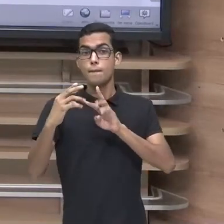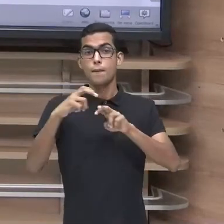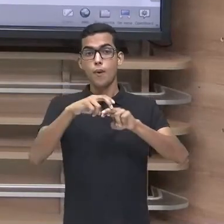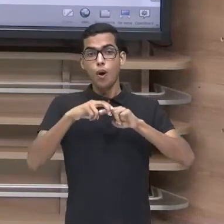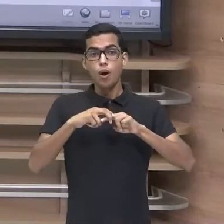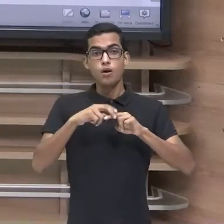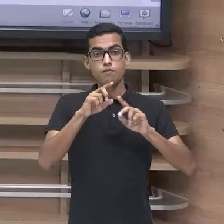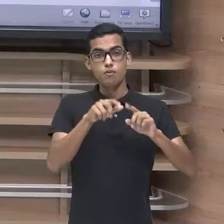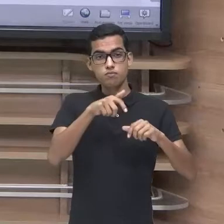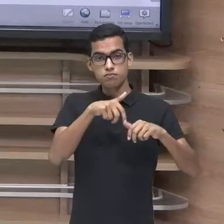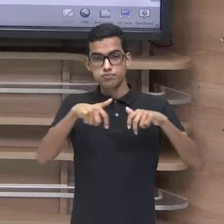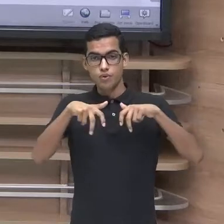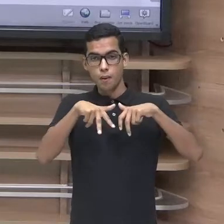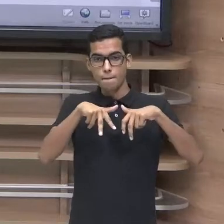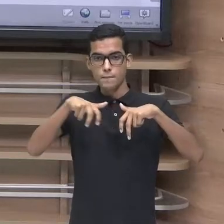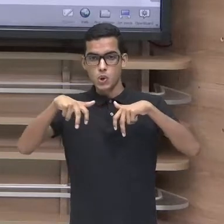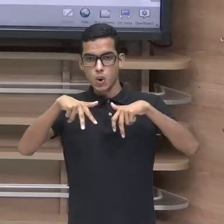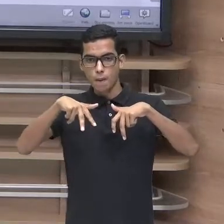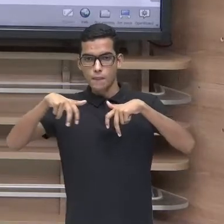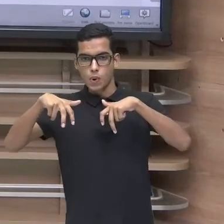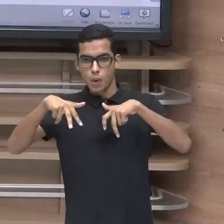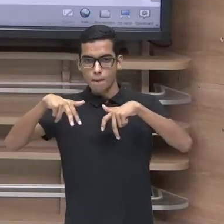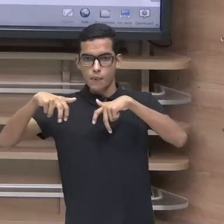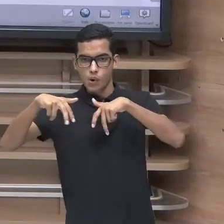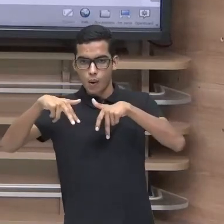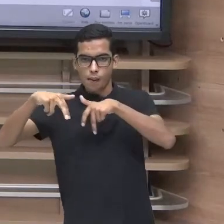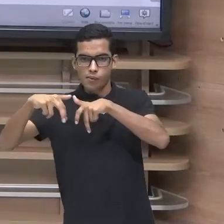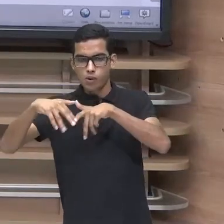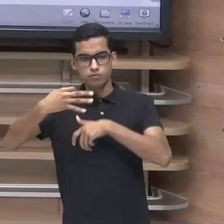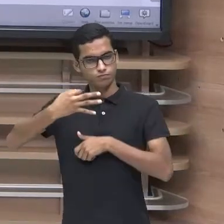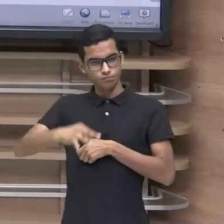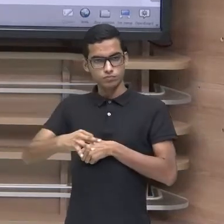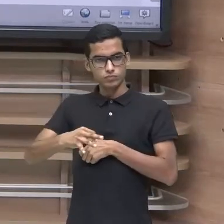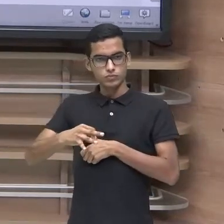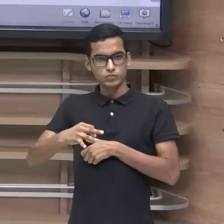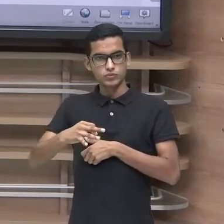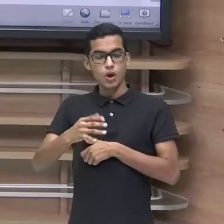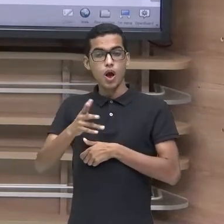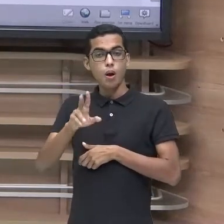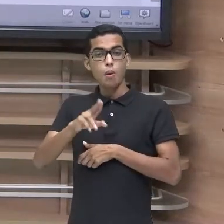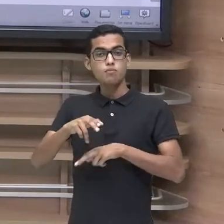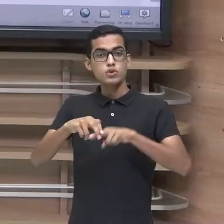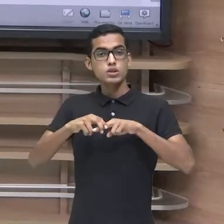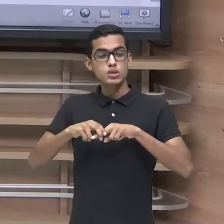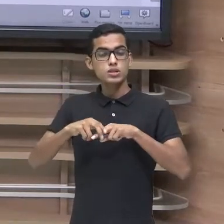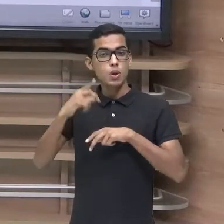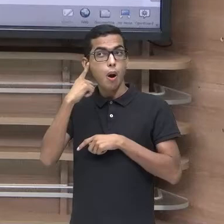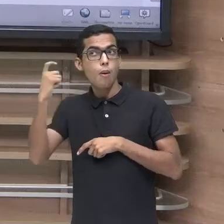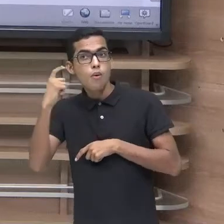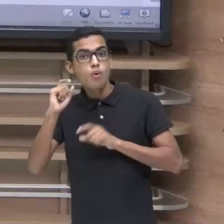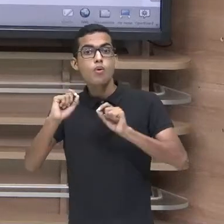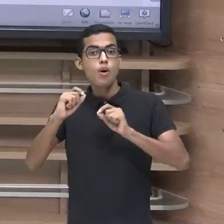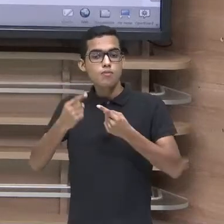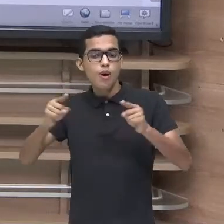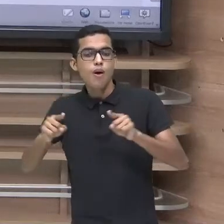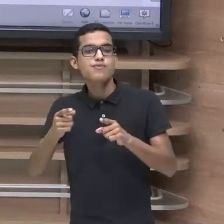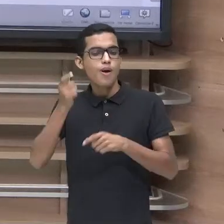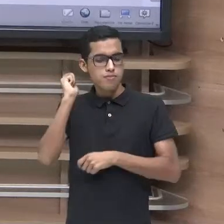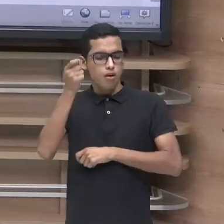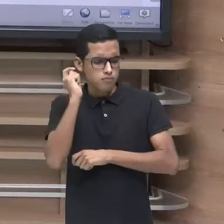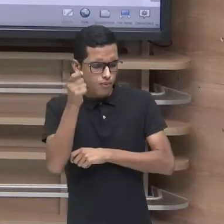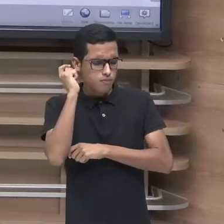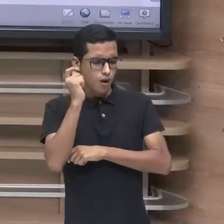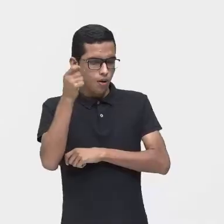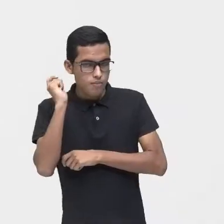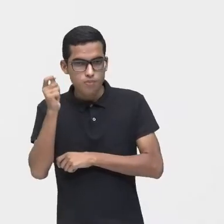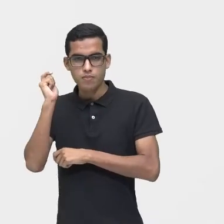passinhos para o lado, certo? Vai dando esse movimento ao som dos maracás, né, os sons dos chocalhos. A gente tem mais